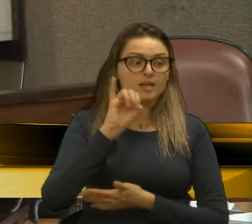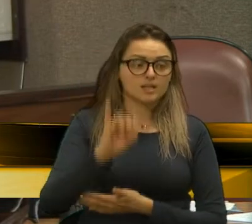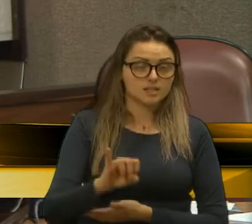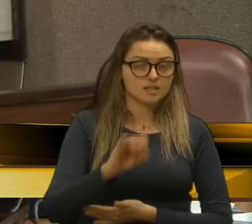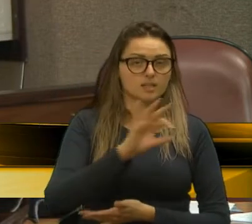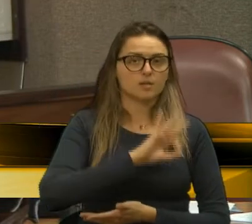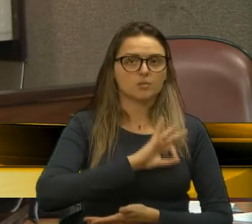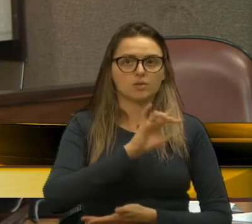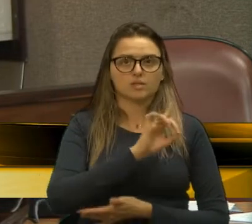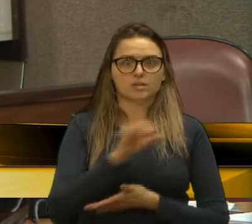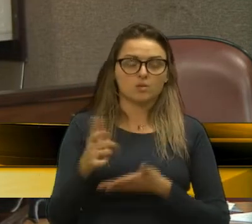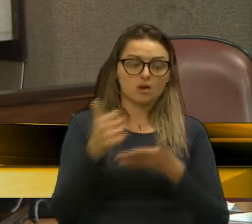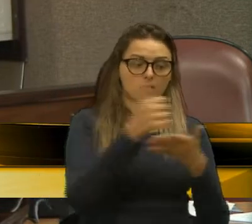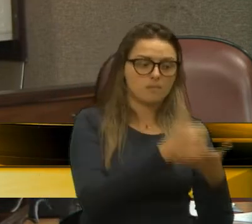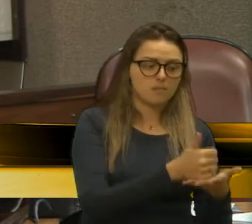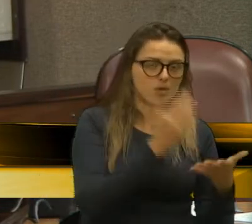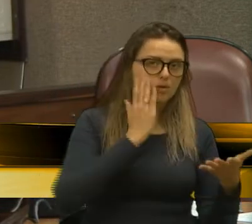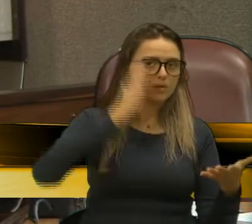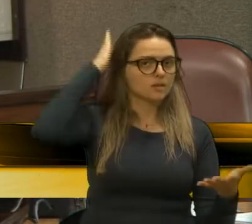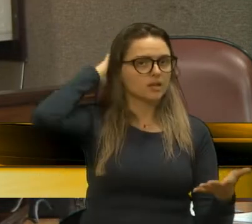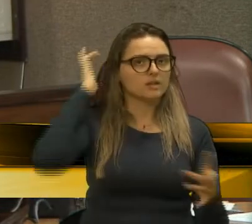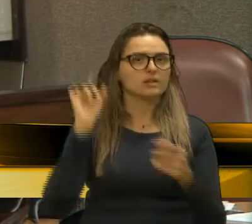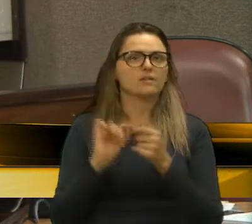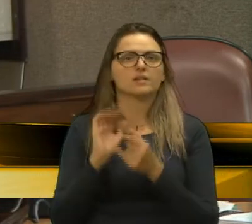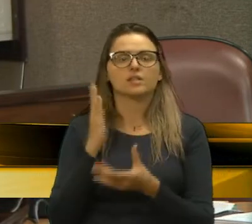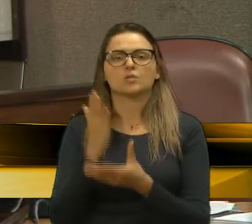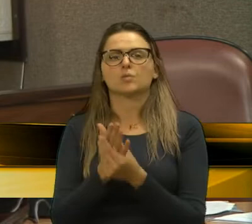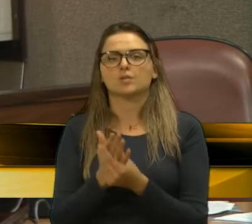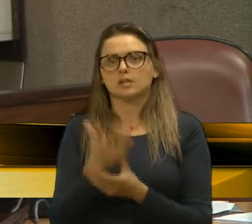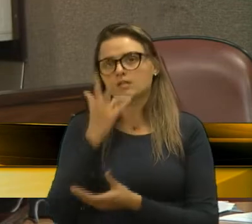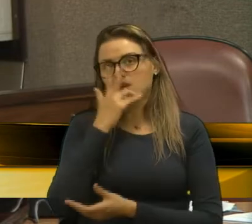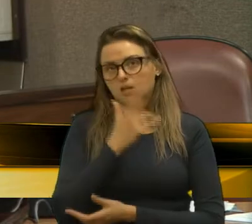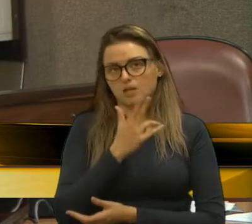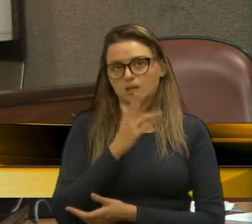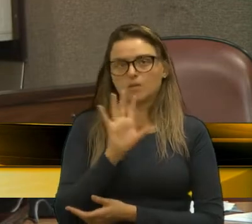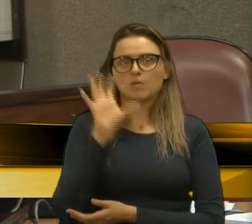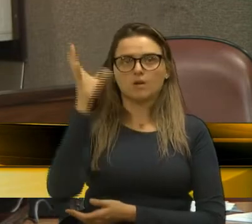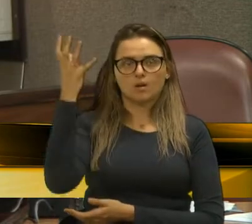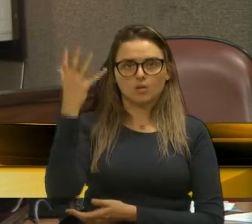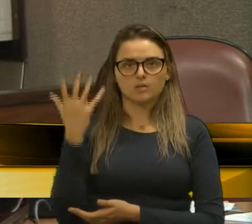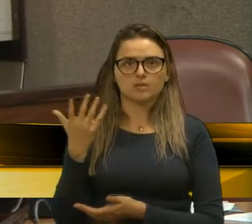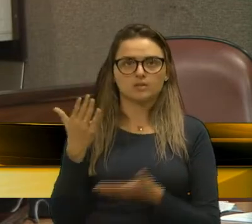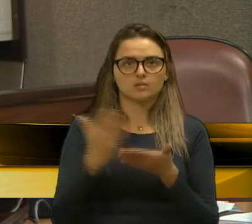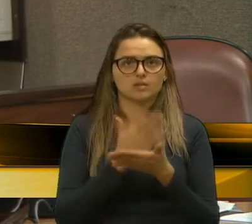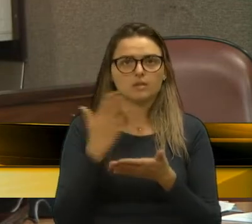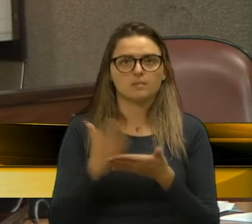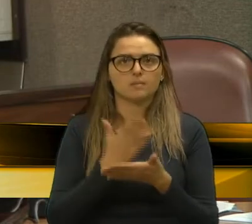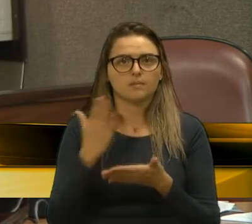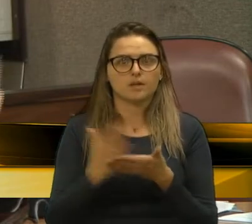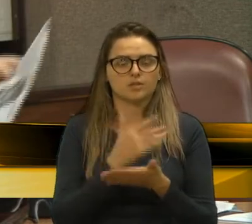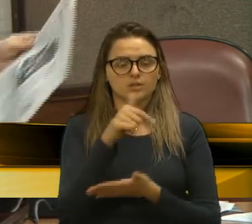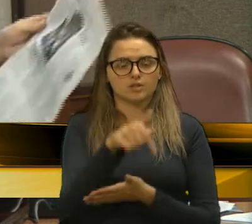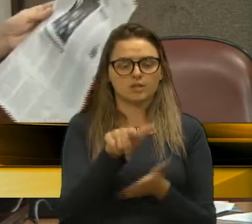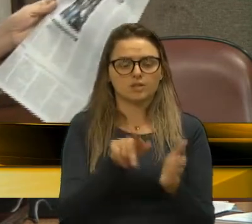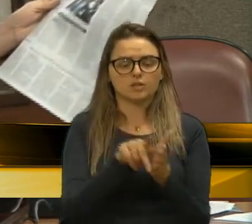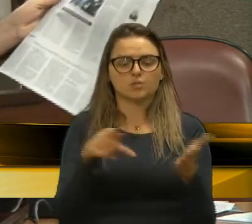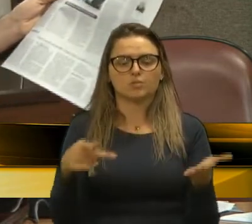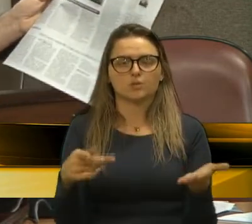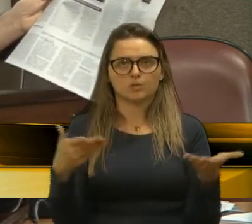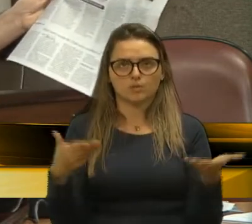eles estão abrindo sindicância como foi agora está na página 7 do jornal pioneiro hoje